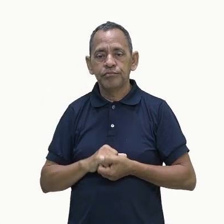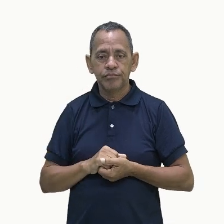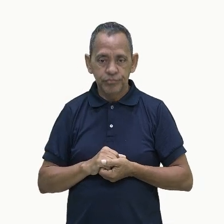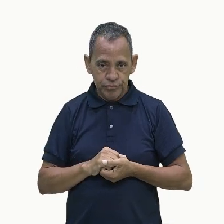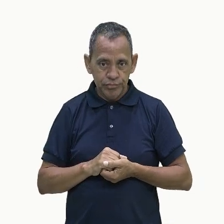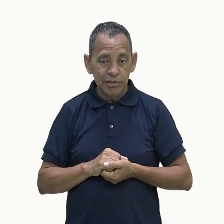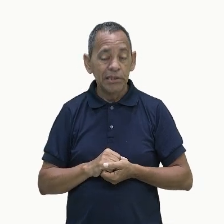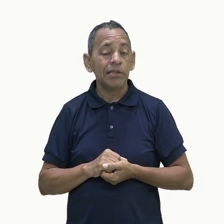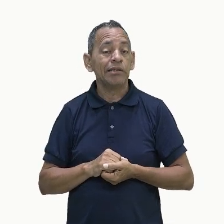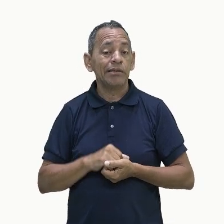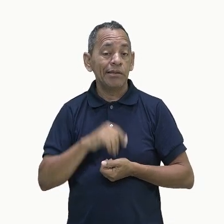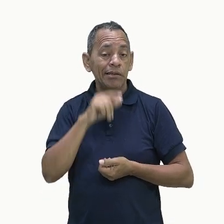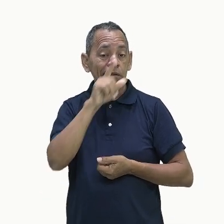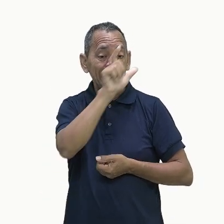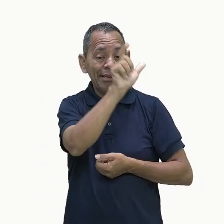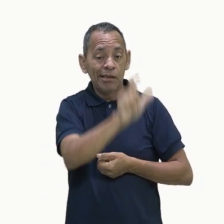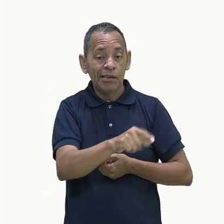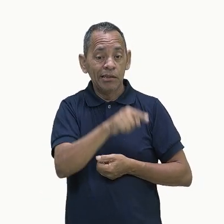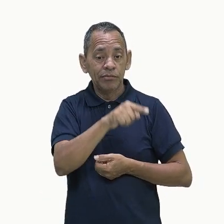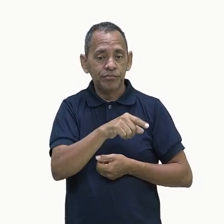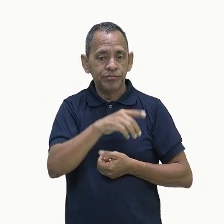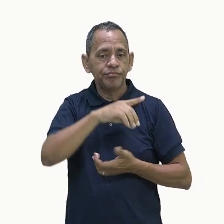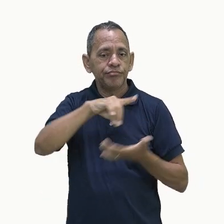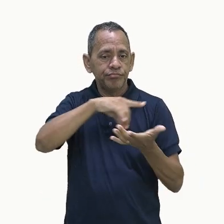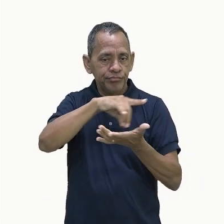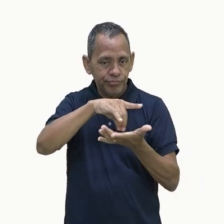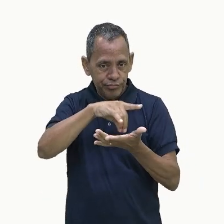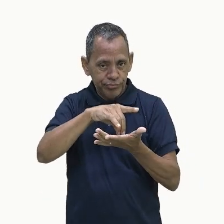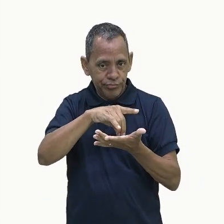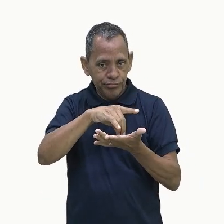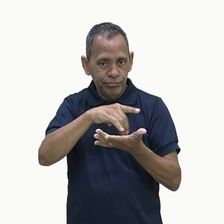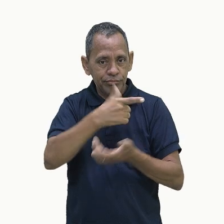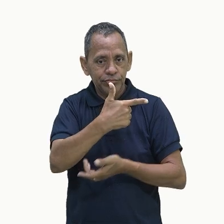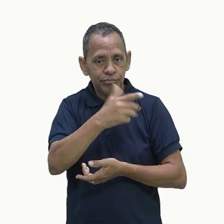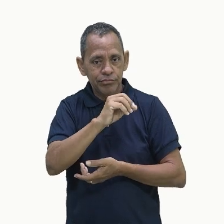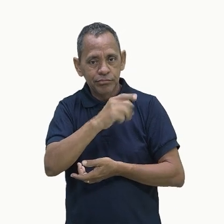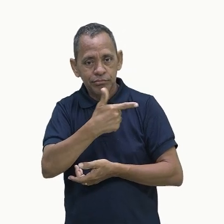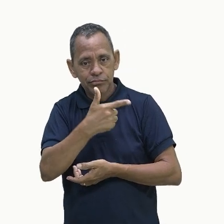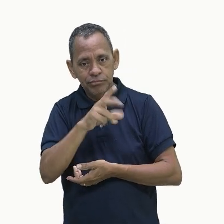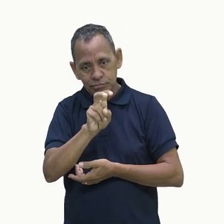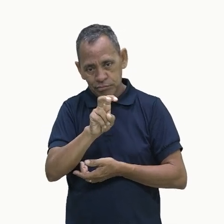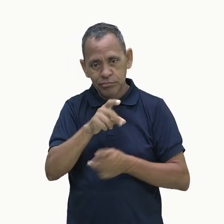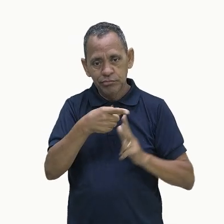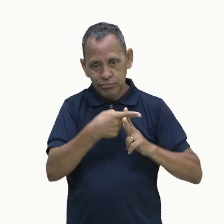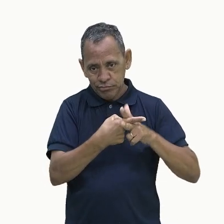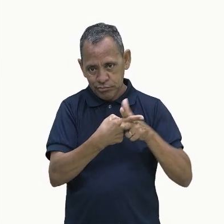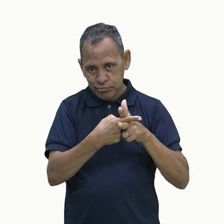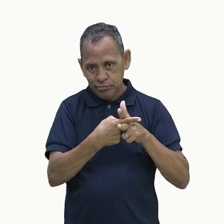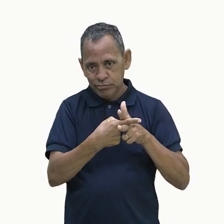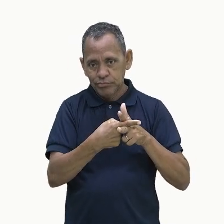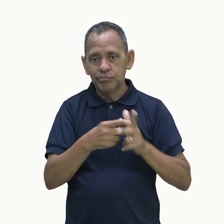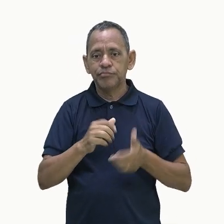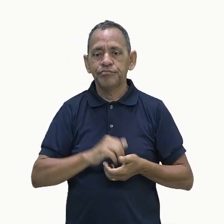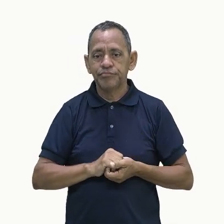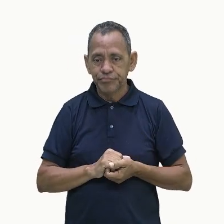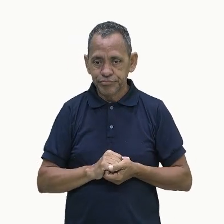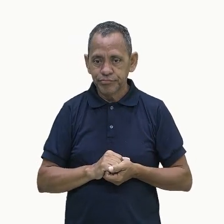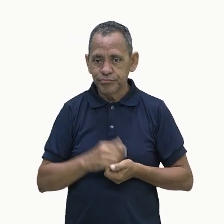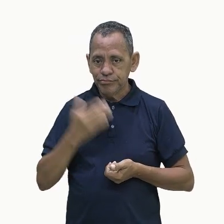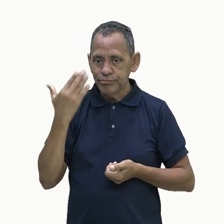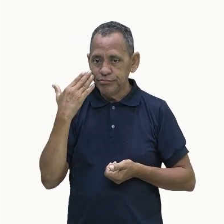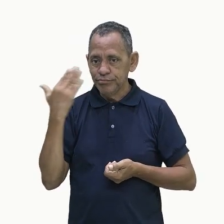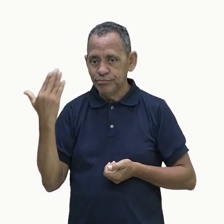Neste exemplo, CMEAN 2025, em uma oficina mecânica, olha